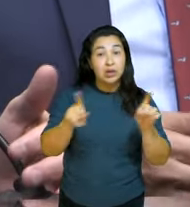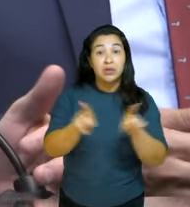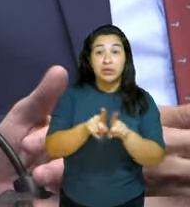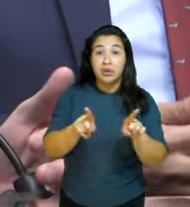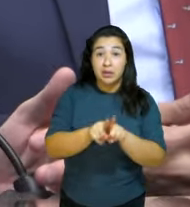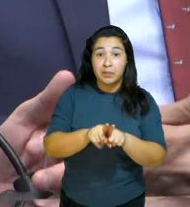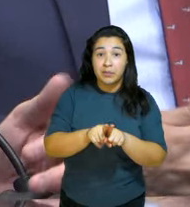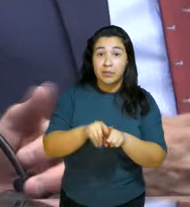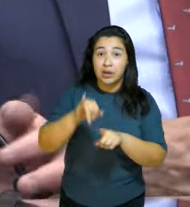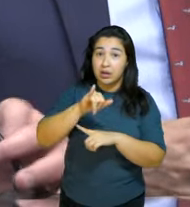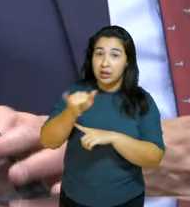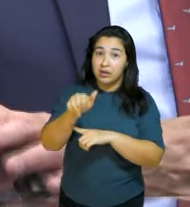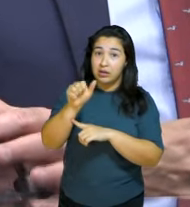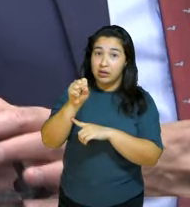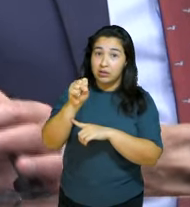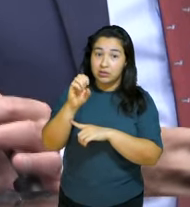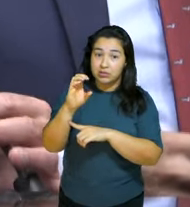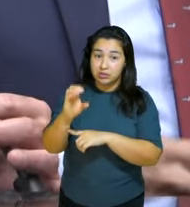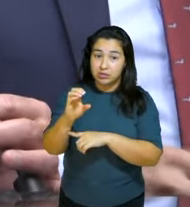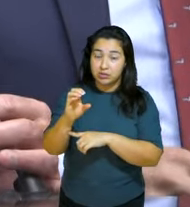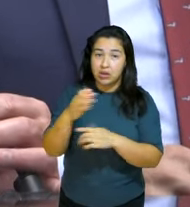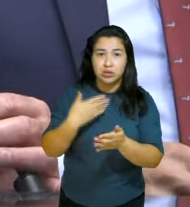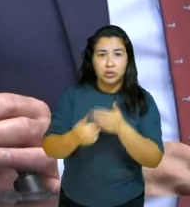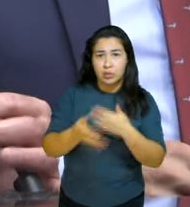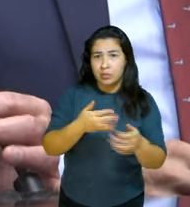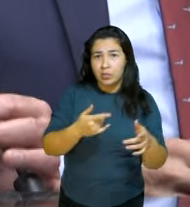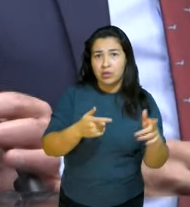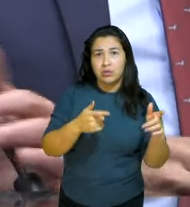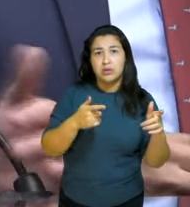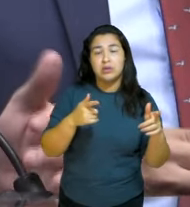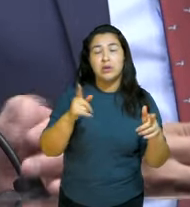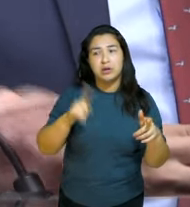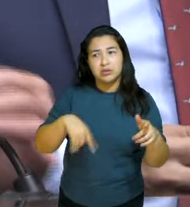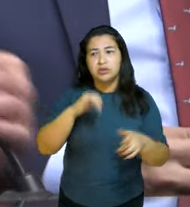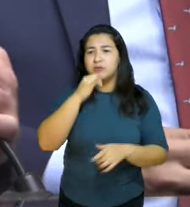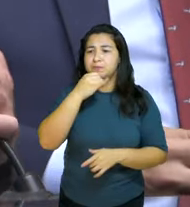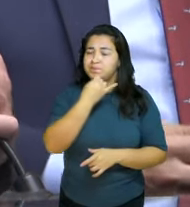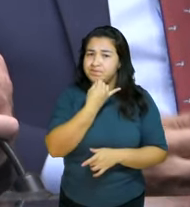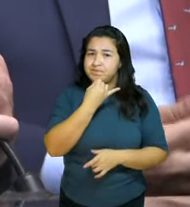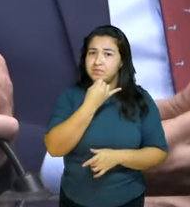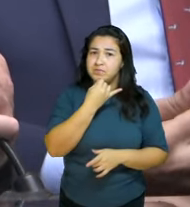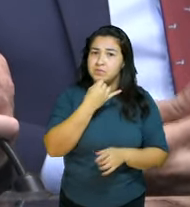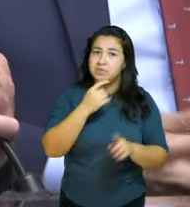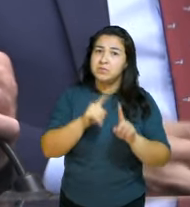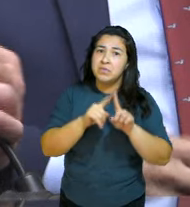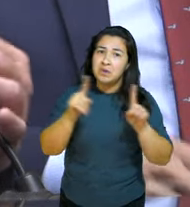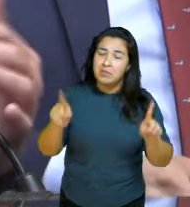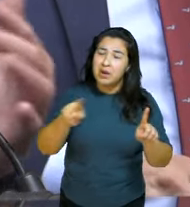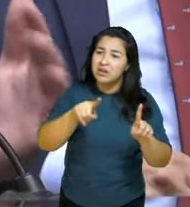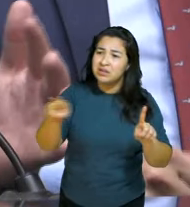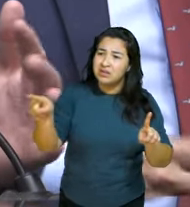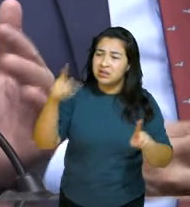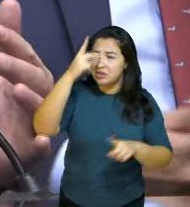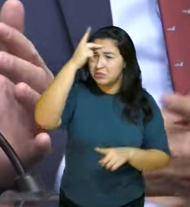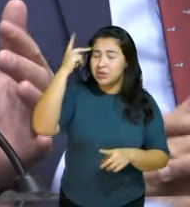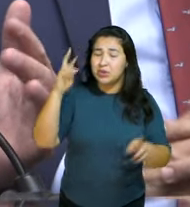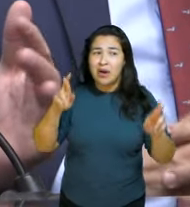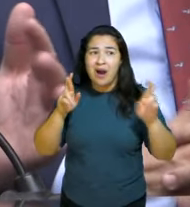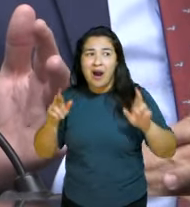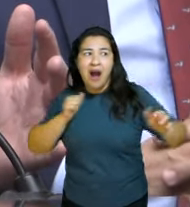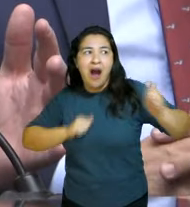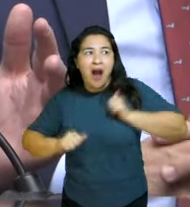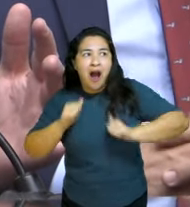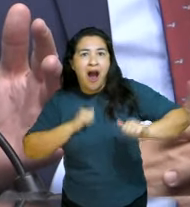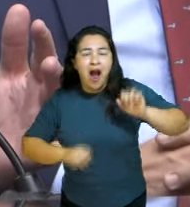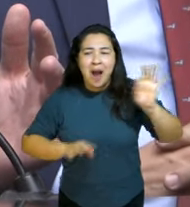coisas não acontecerem. Então, isso ficou muito ruim, foi uma marca, mas ruim mesmo foi para aqueles que vieram, que criaram expectativas, se